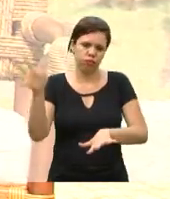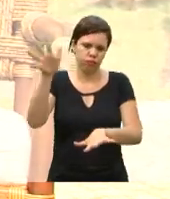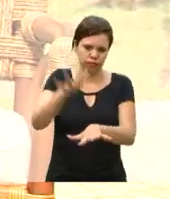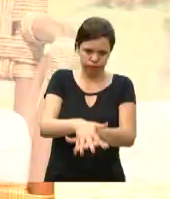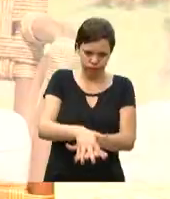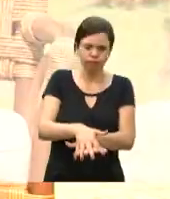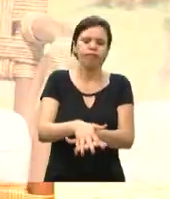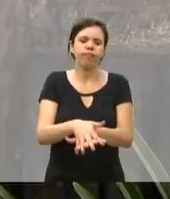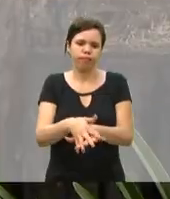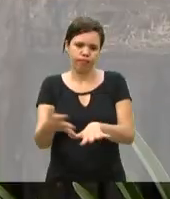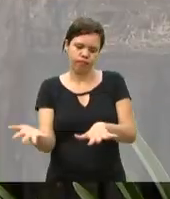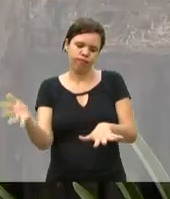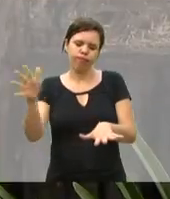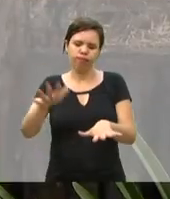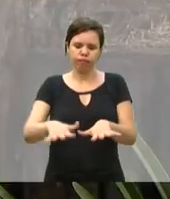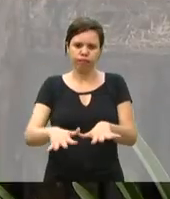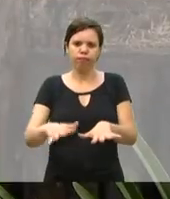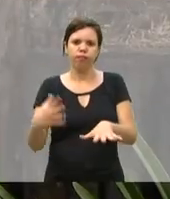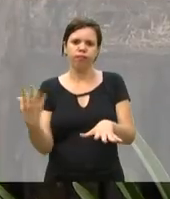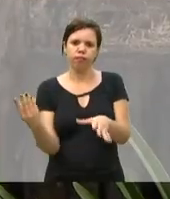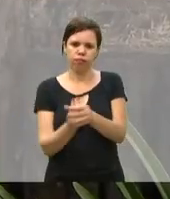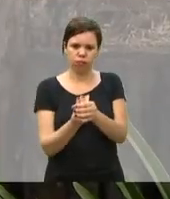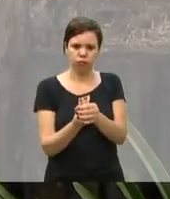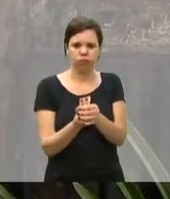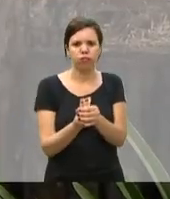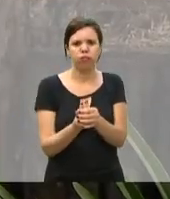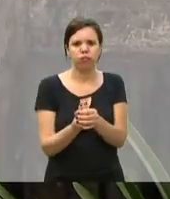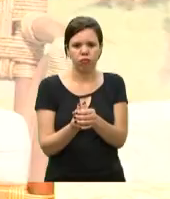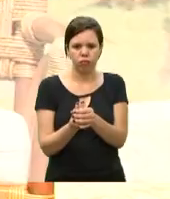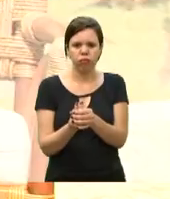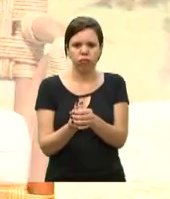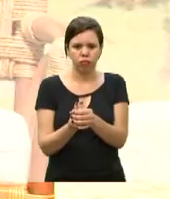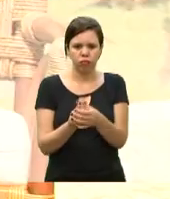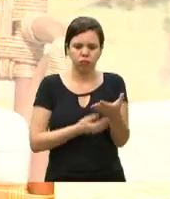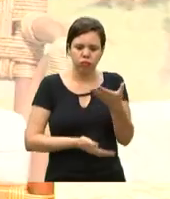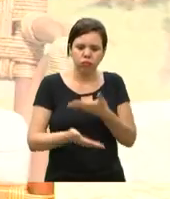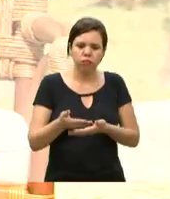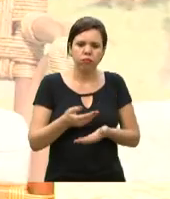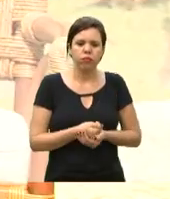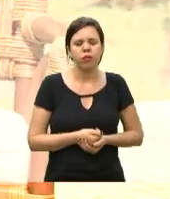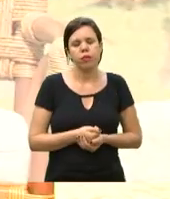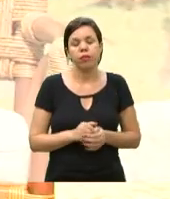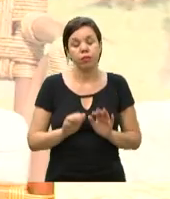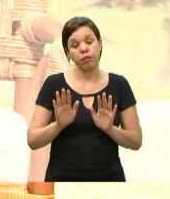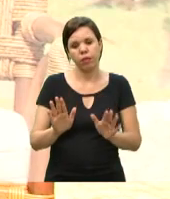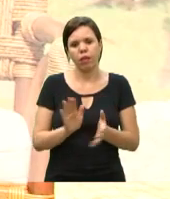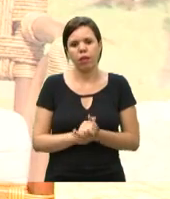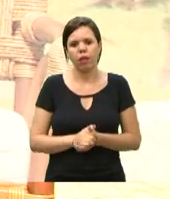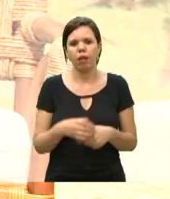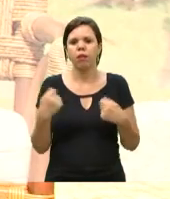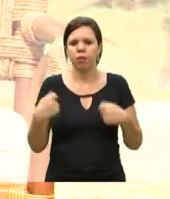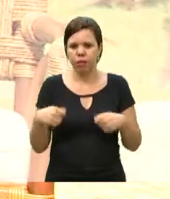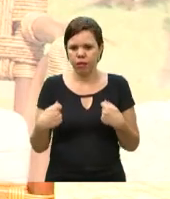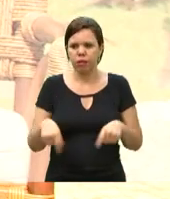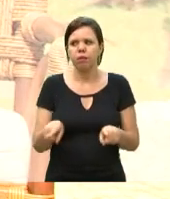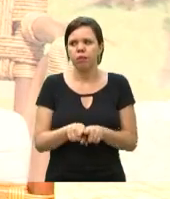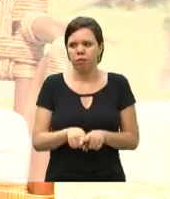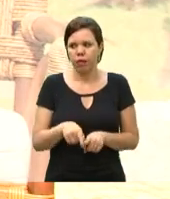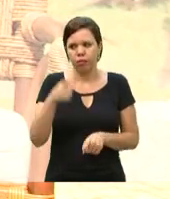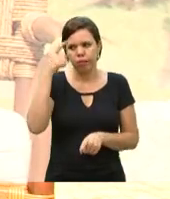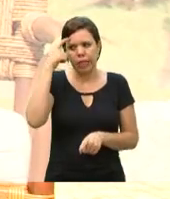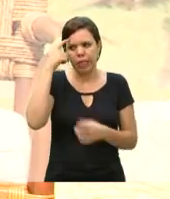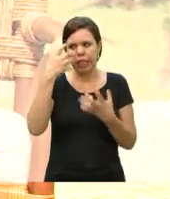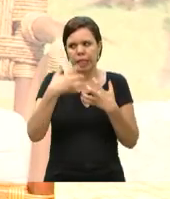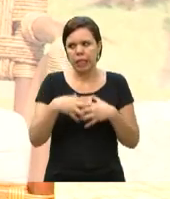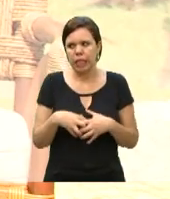inclusão mesmo, não é? De poder... socialização é importante. Isso. Mas precisa também